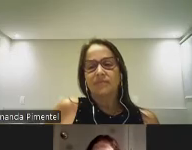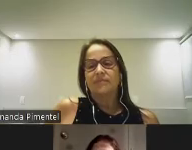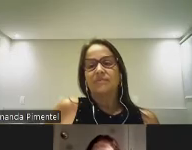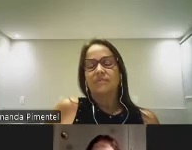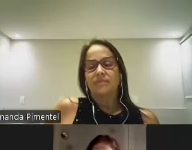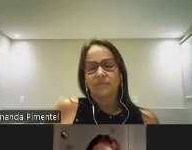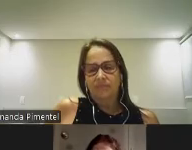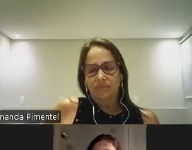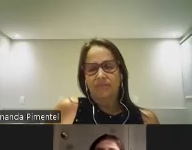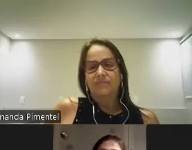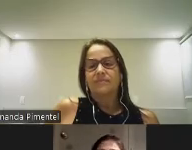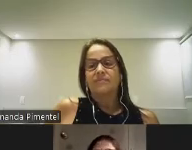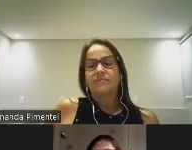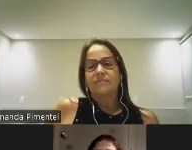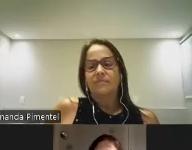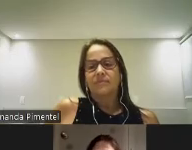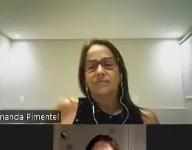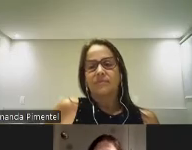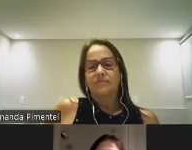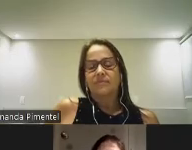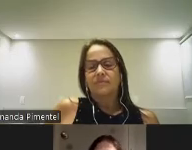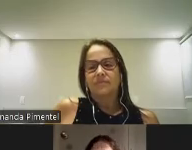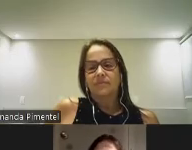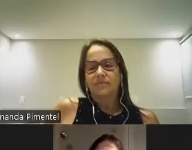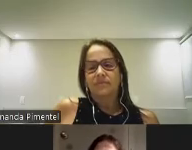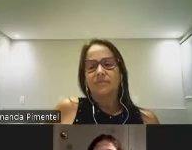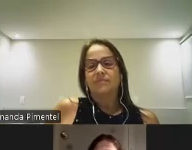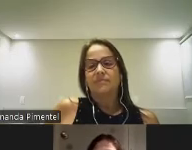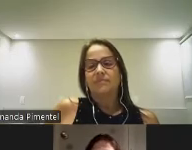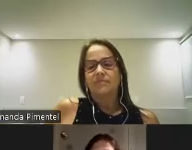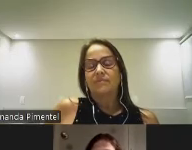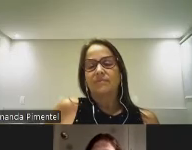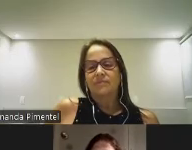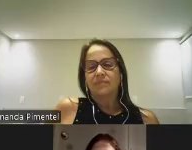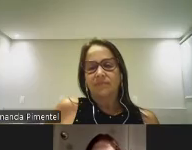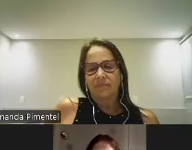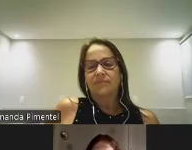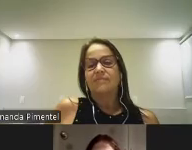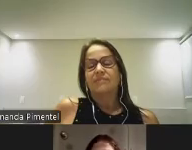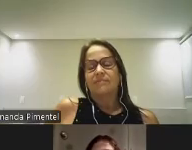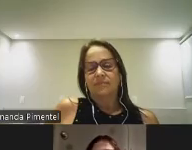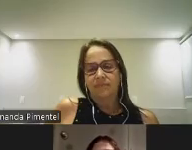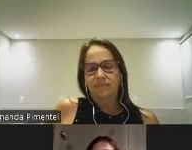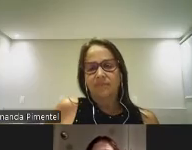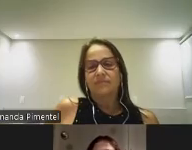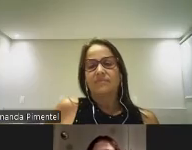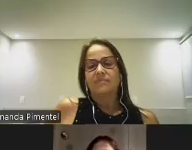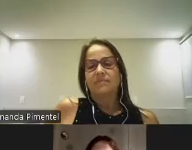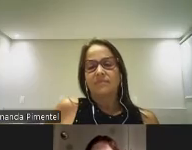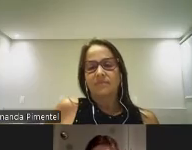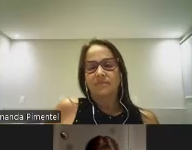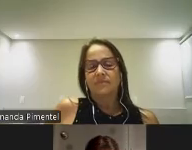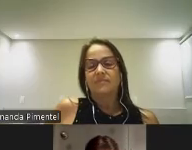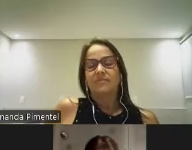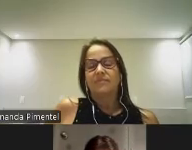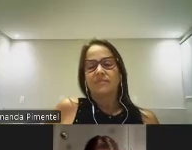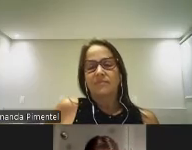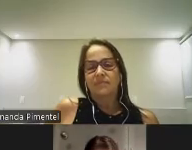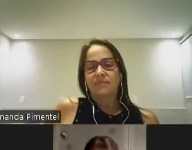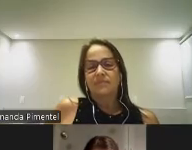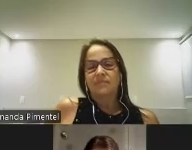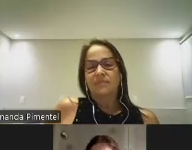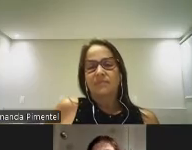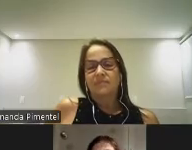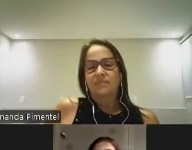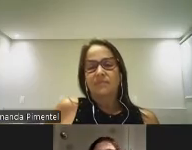arterial na quantidade certa. Não chegou, o sangue está passando. Sim, mas cadê o oxigênio? São Uhum. vários fatores. Então,